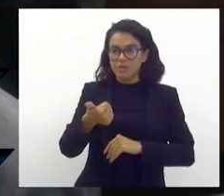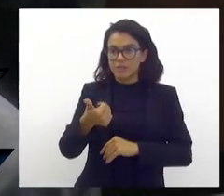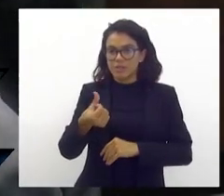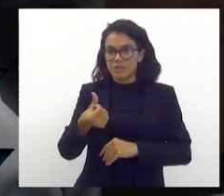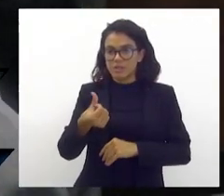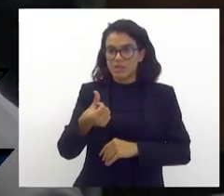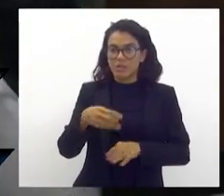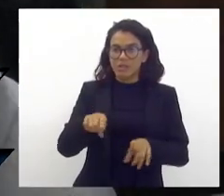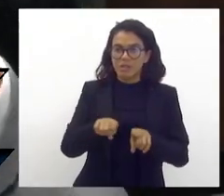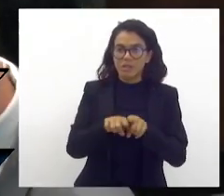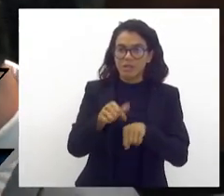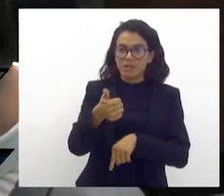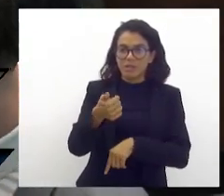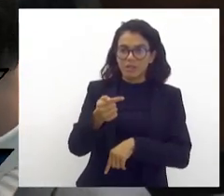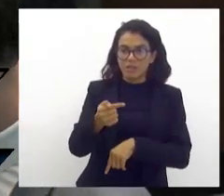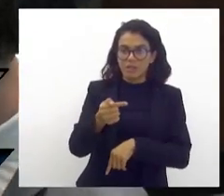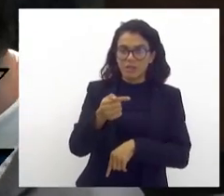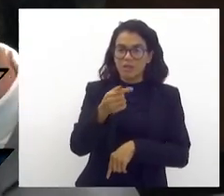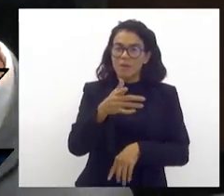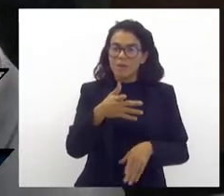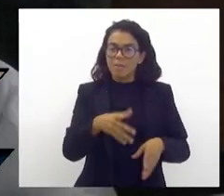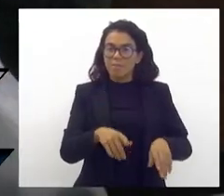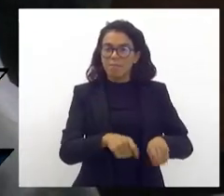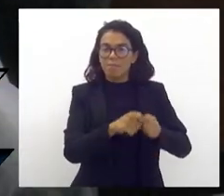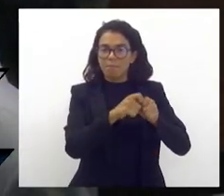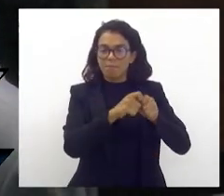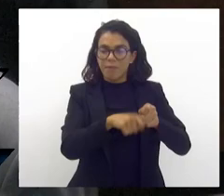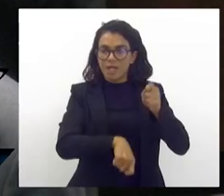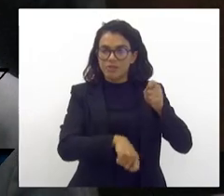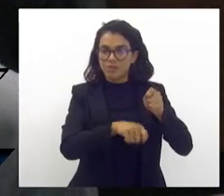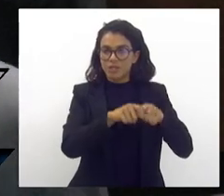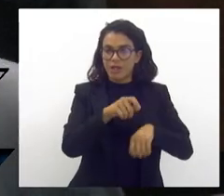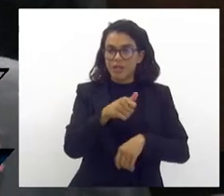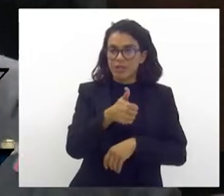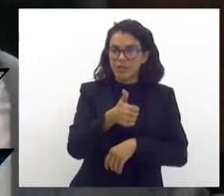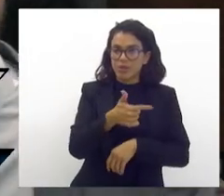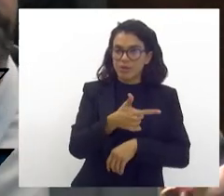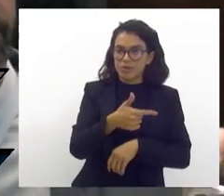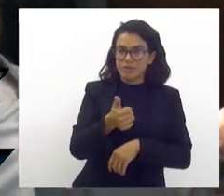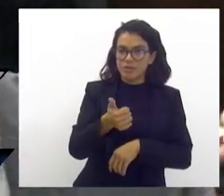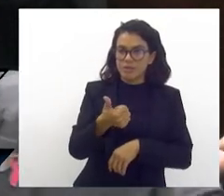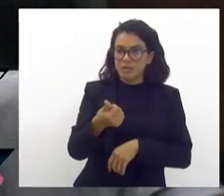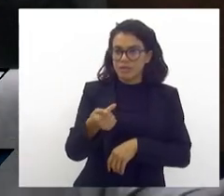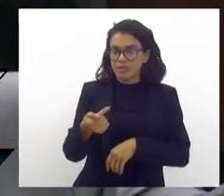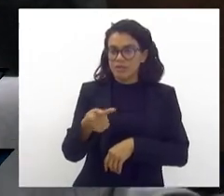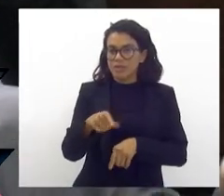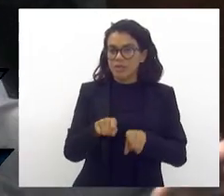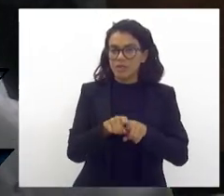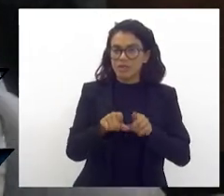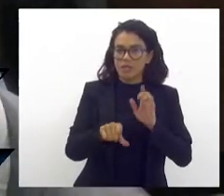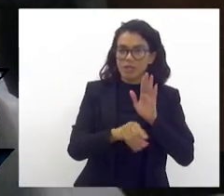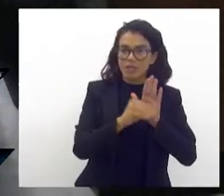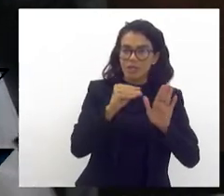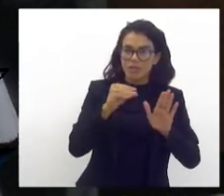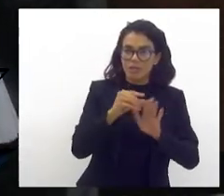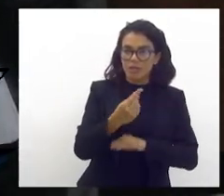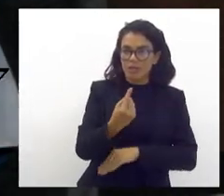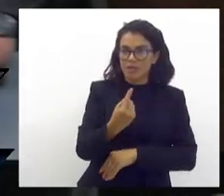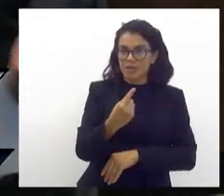e 17, prejudicadas as emendas 1, 4, 6, 12, pela emenda número 1 da